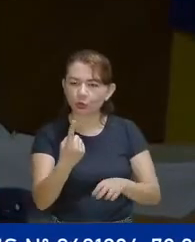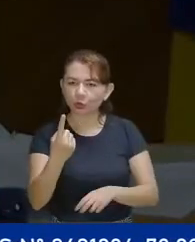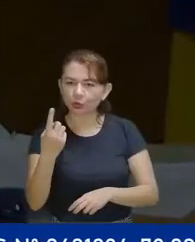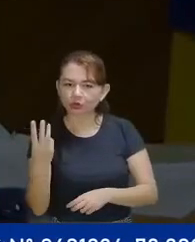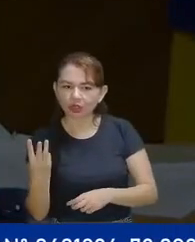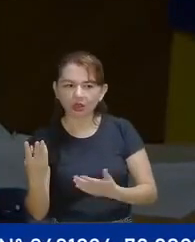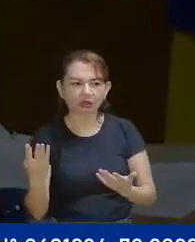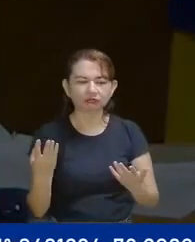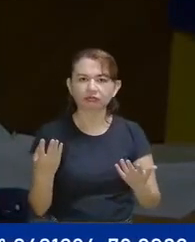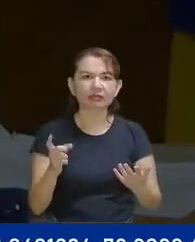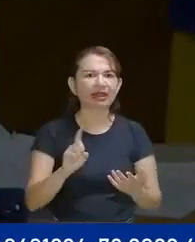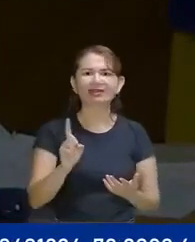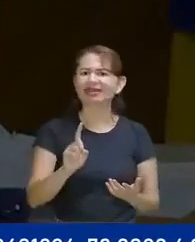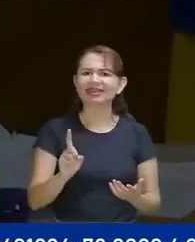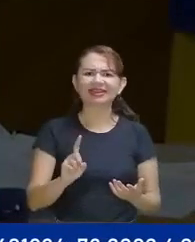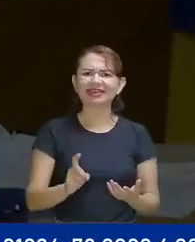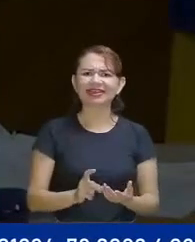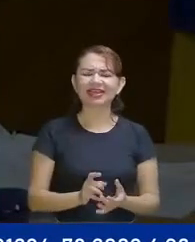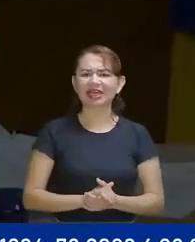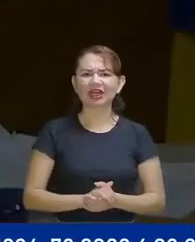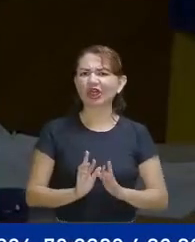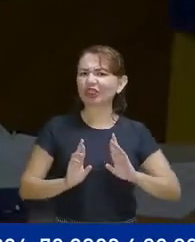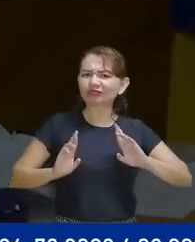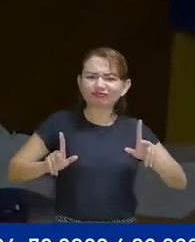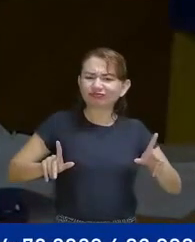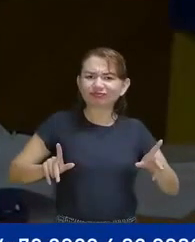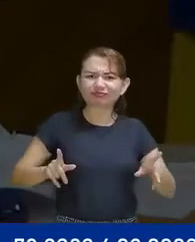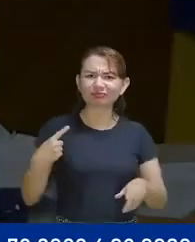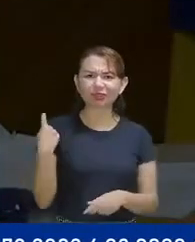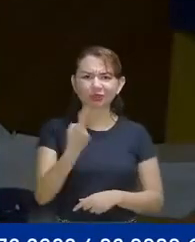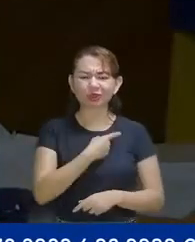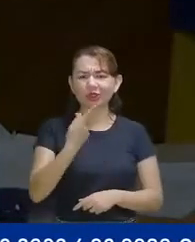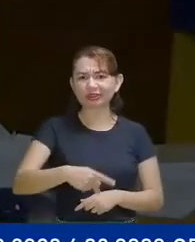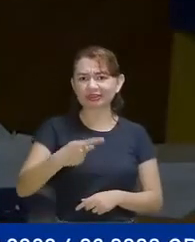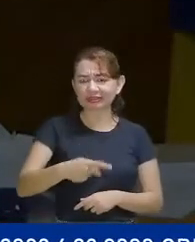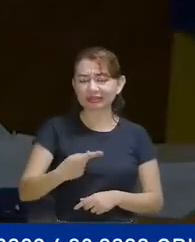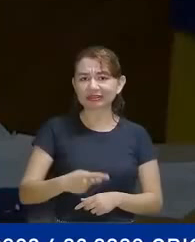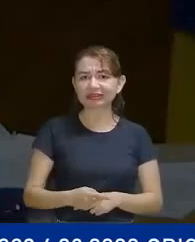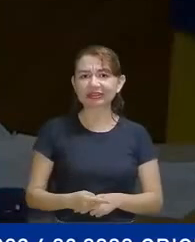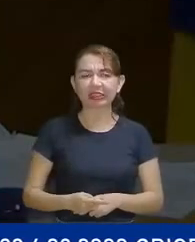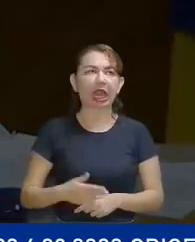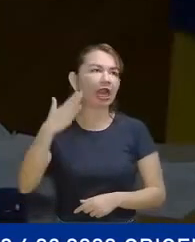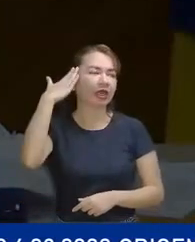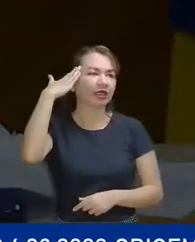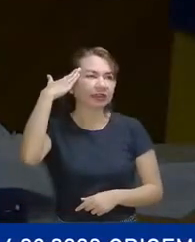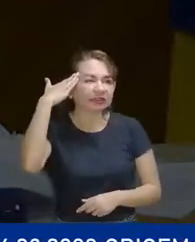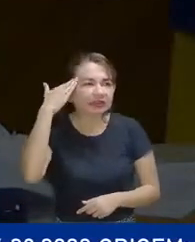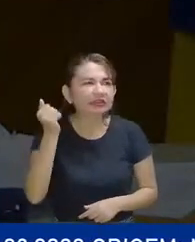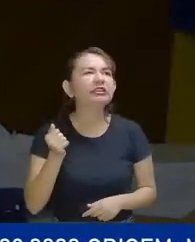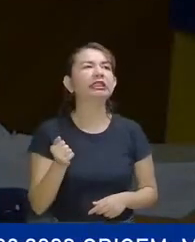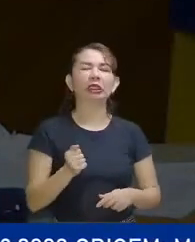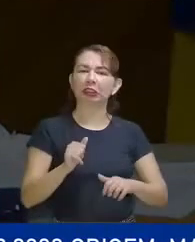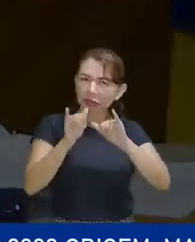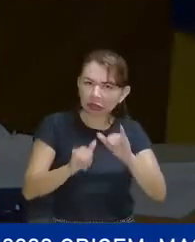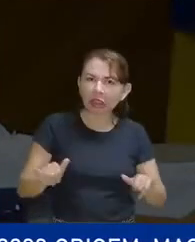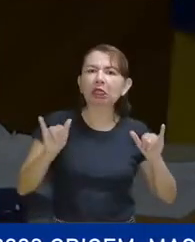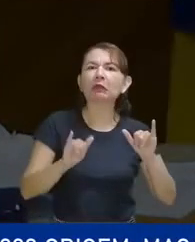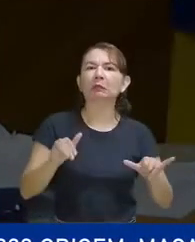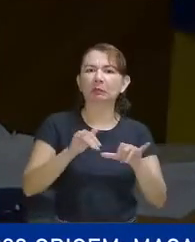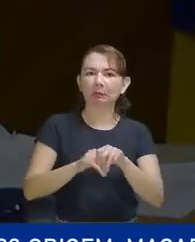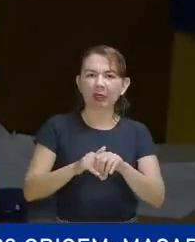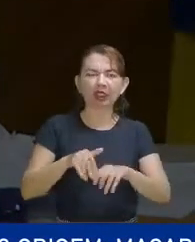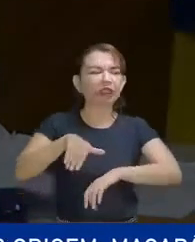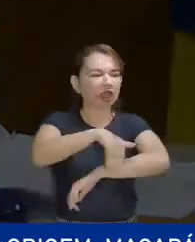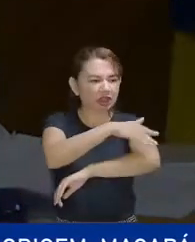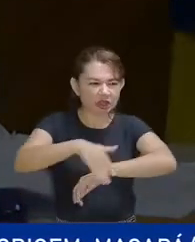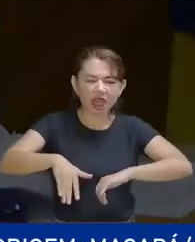jogo. E nós aqui da Justiça Eleitoral, que não temos essa expertise de campanha, daquele que faz a campanha na